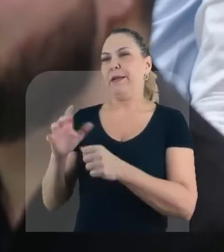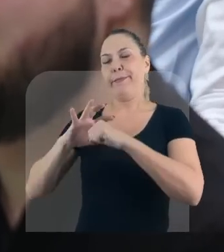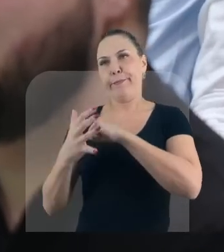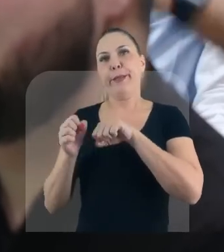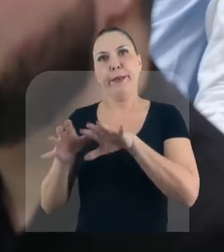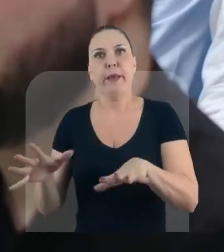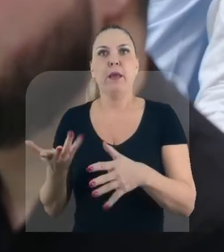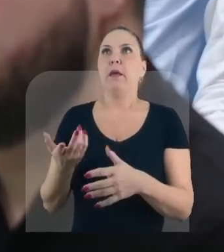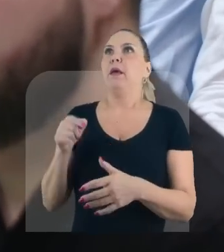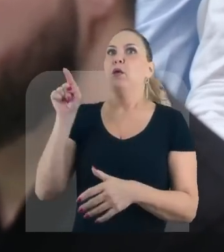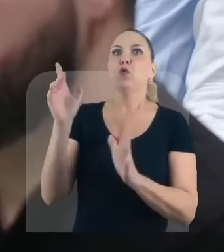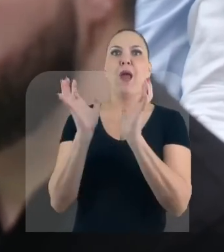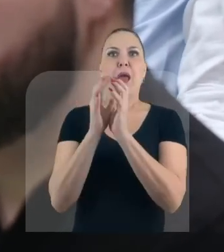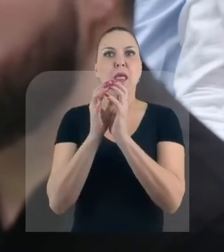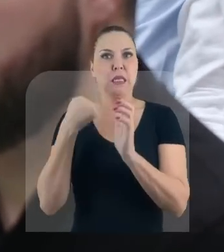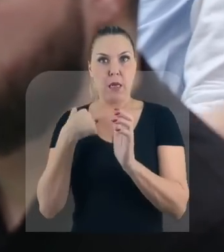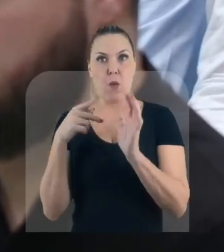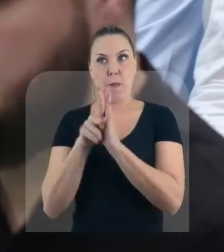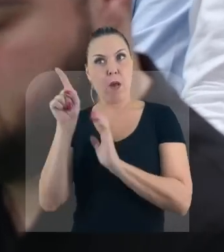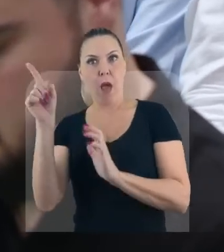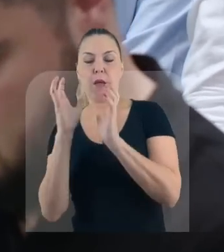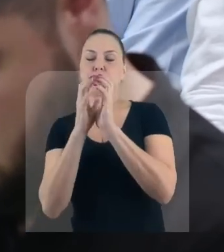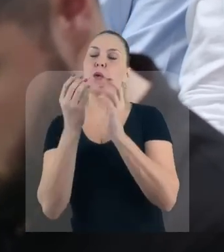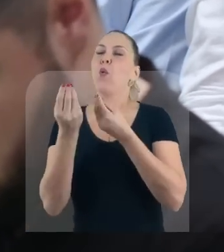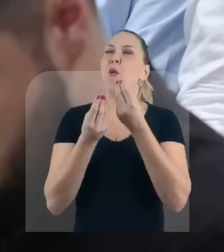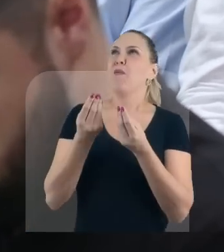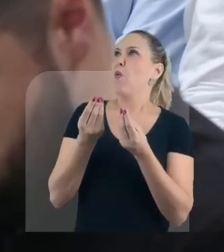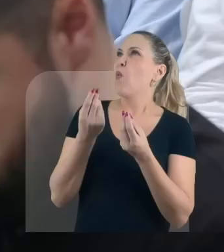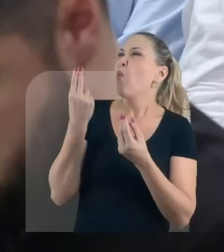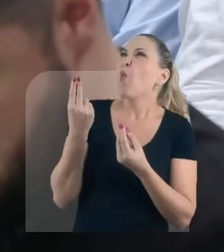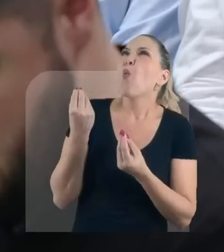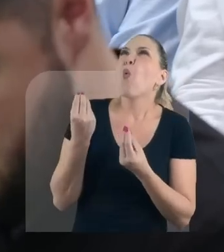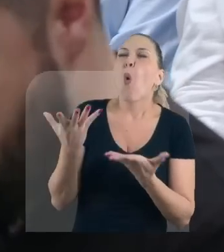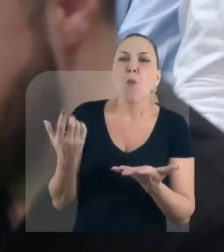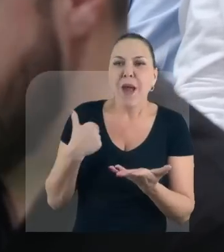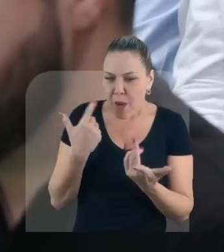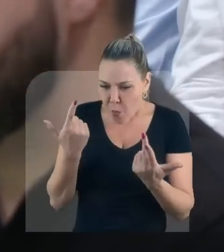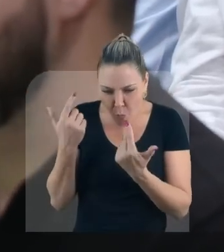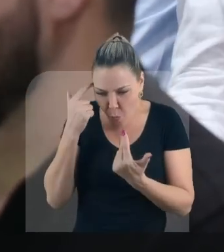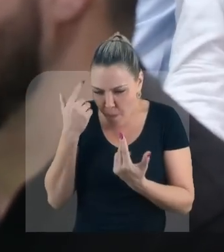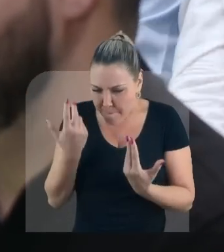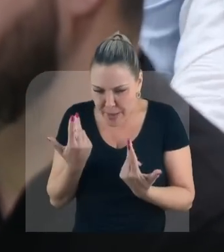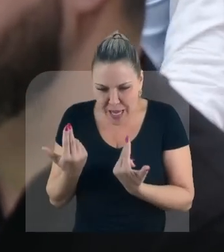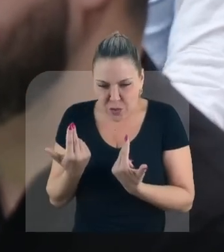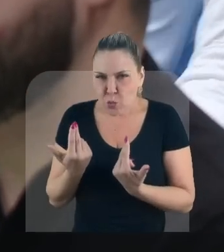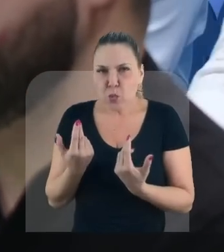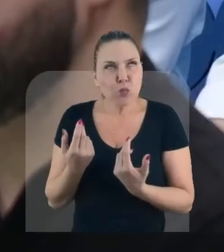velho, eu sou de Recife, então, assim, bem esquerdista, Pernambuco. Eu falei, não é possível que só eu pense como eu penso aqui. Foi o que o Luan